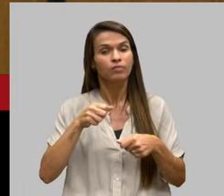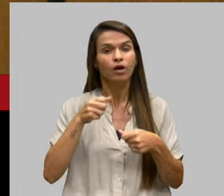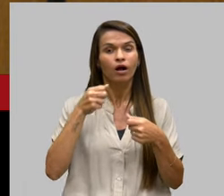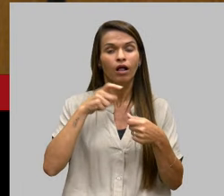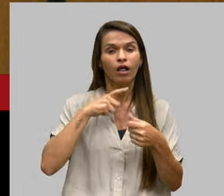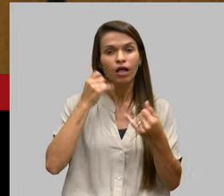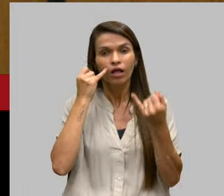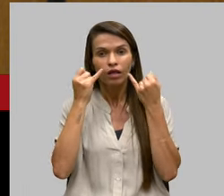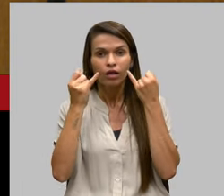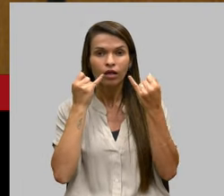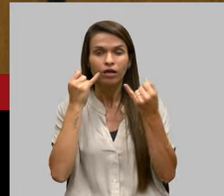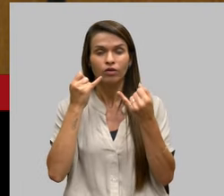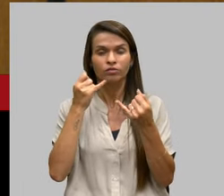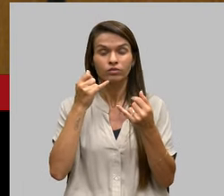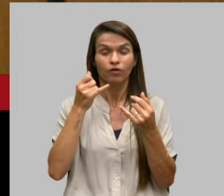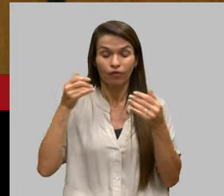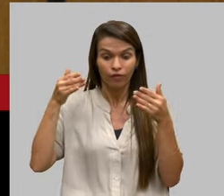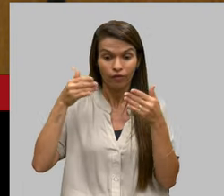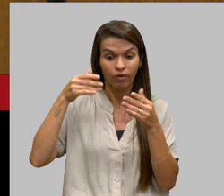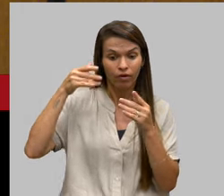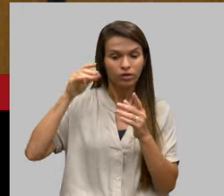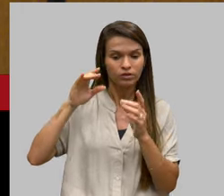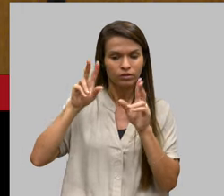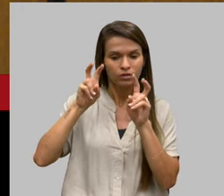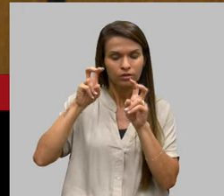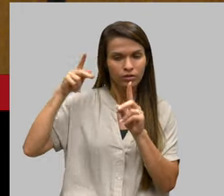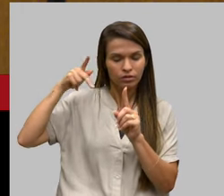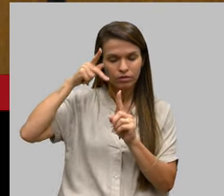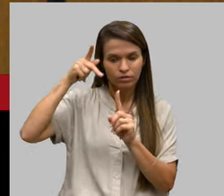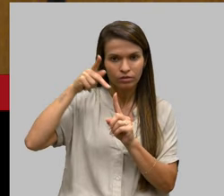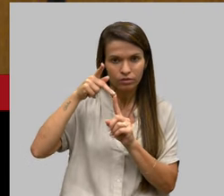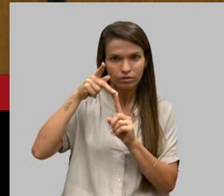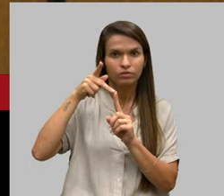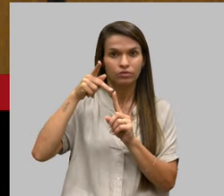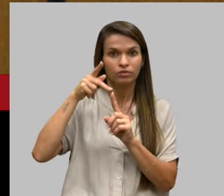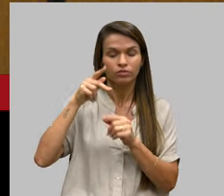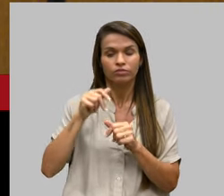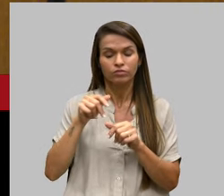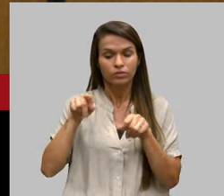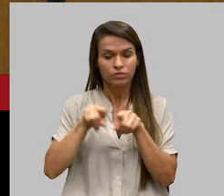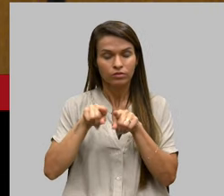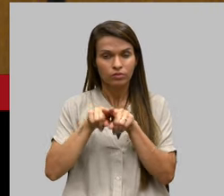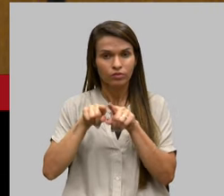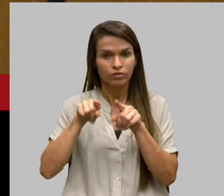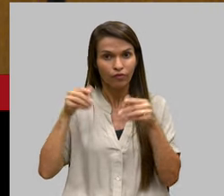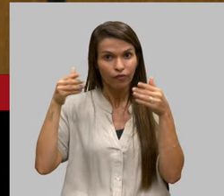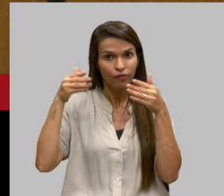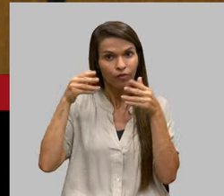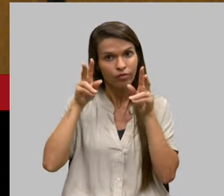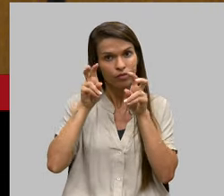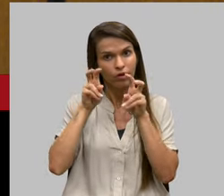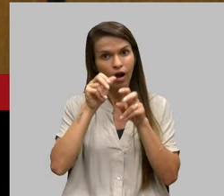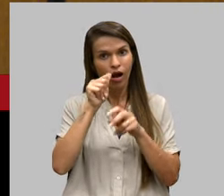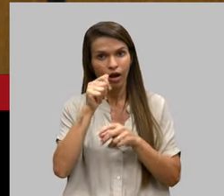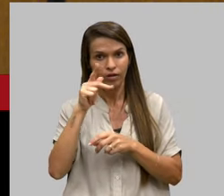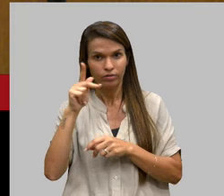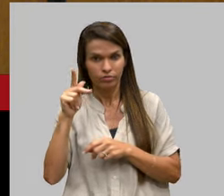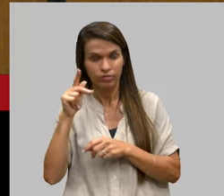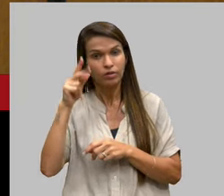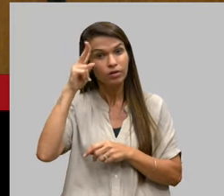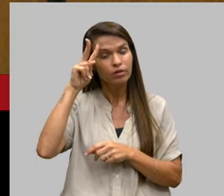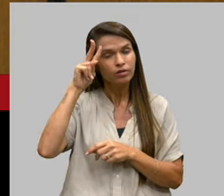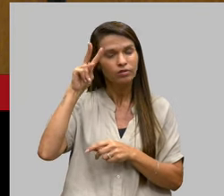a nossa previdência sobre a nossa aposentadoria Lando que a vários